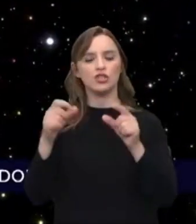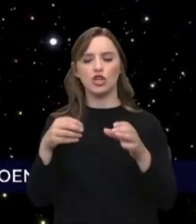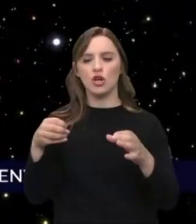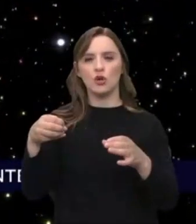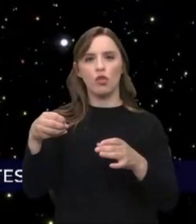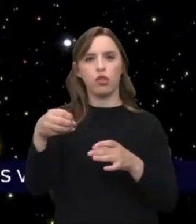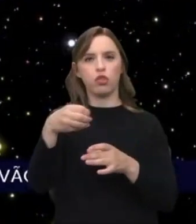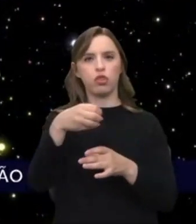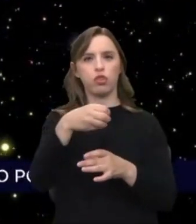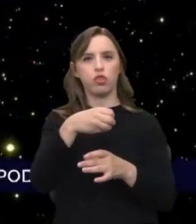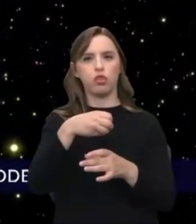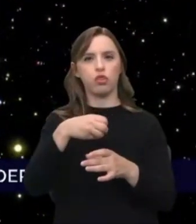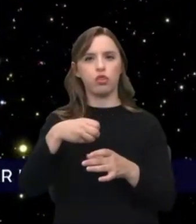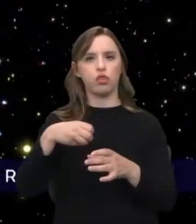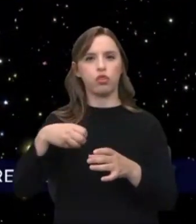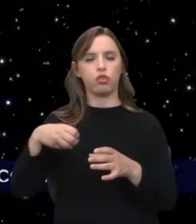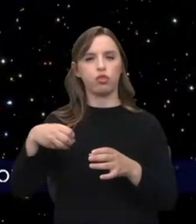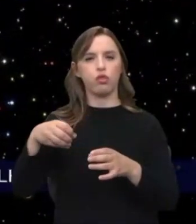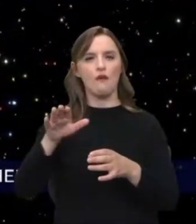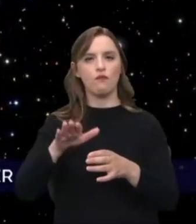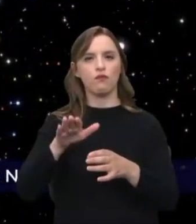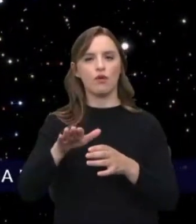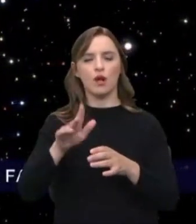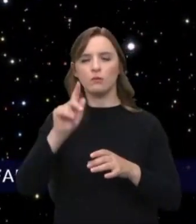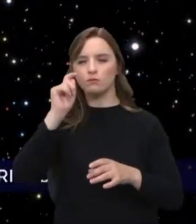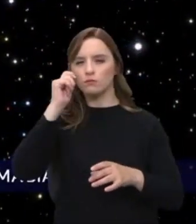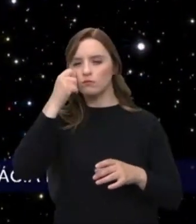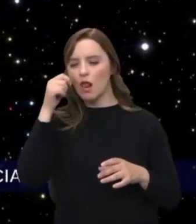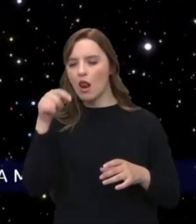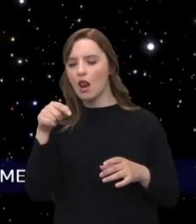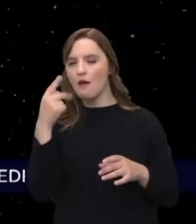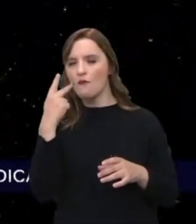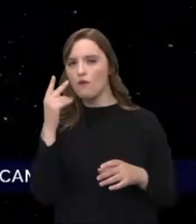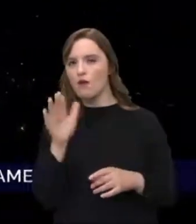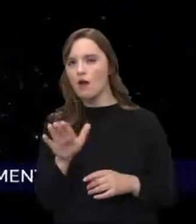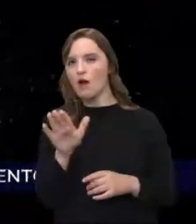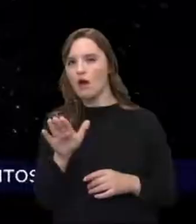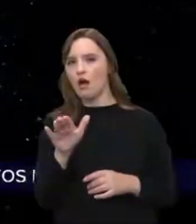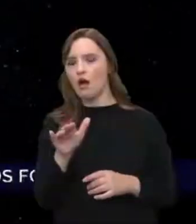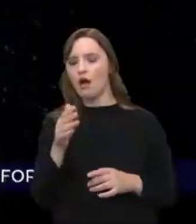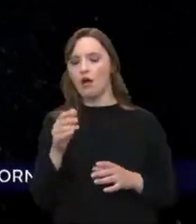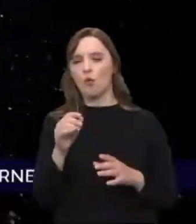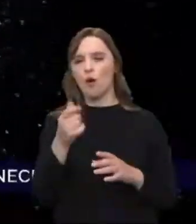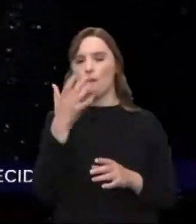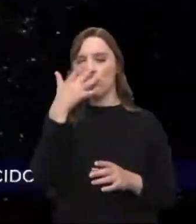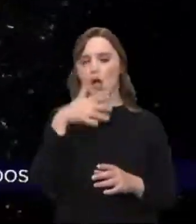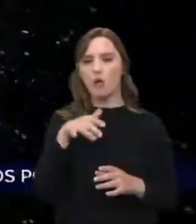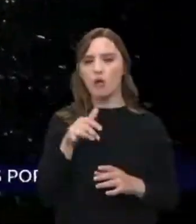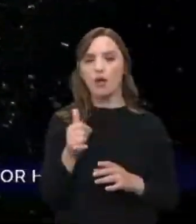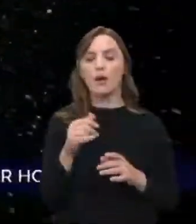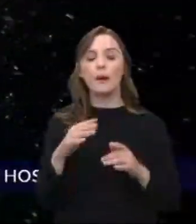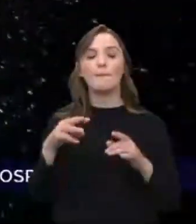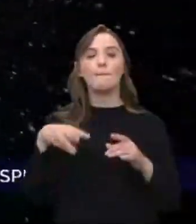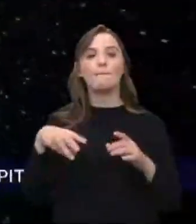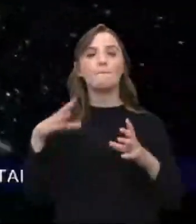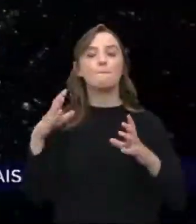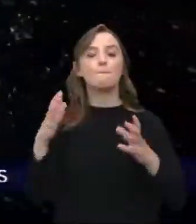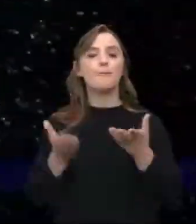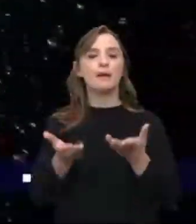esta suspeita que eventualmente é lá o habitat deste tipo de buracos negros de massa intermédia. Mas, curiosamente,